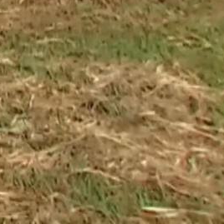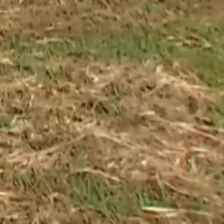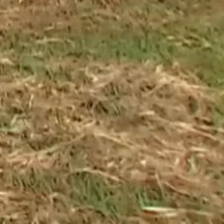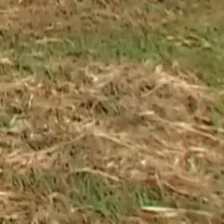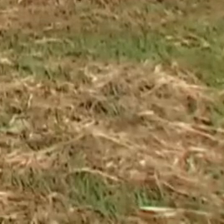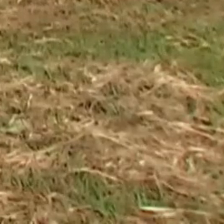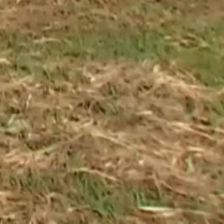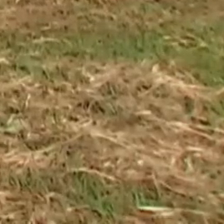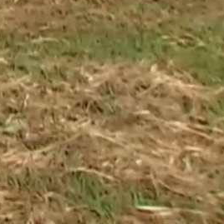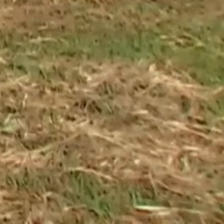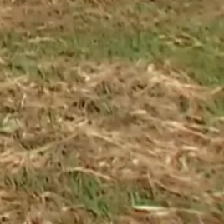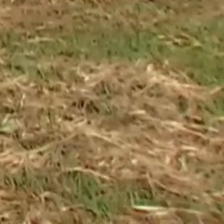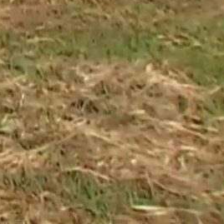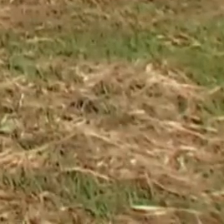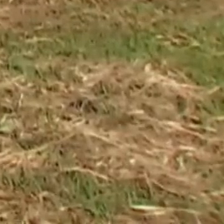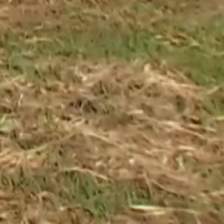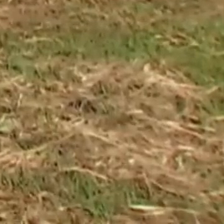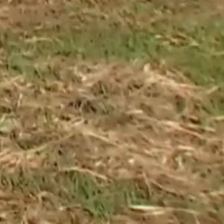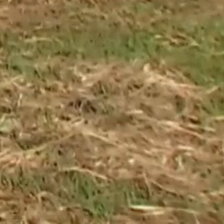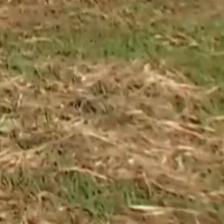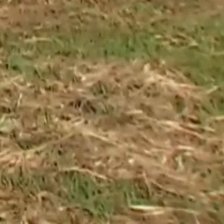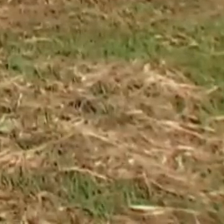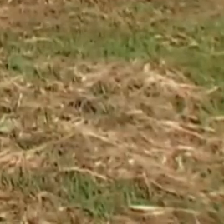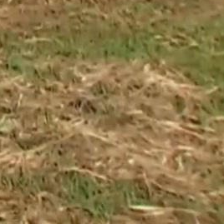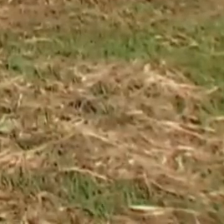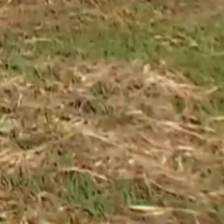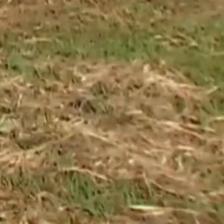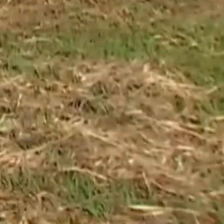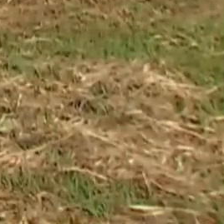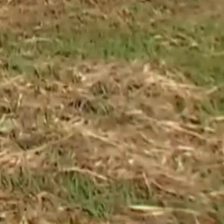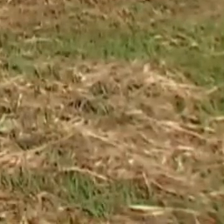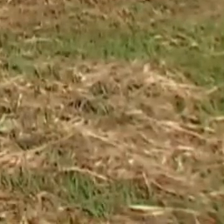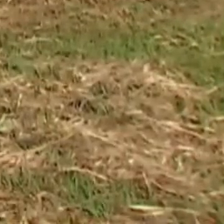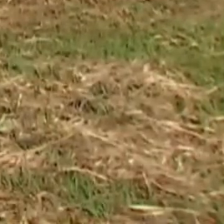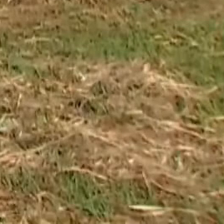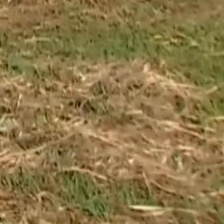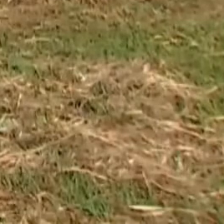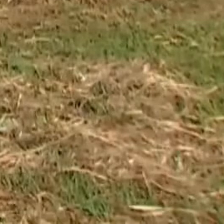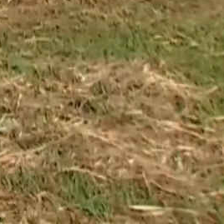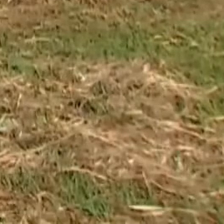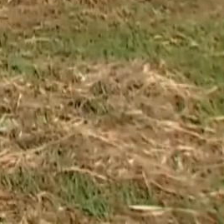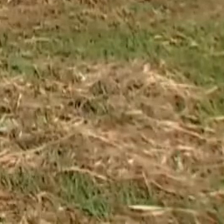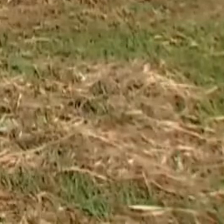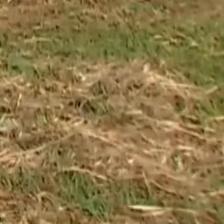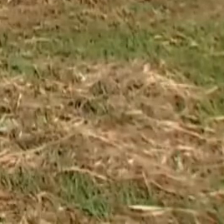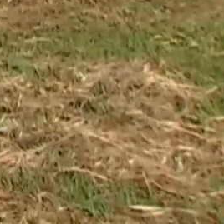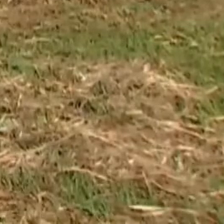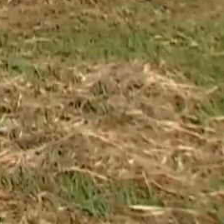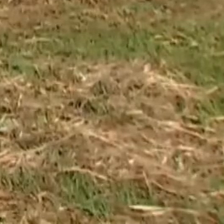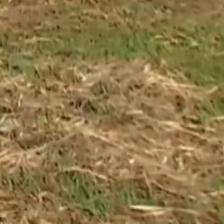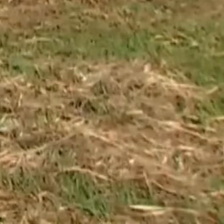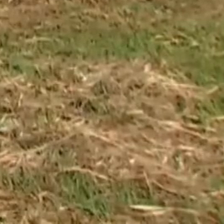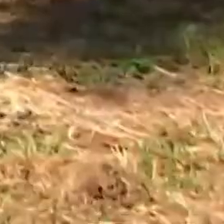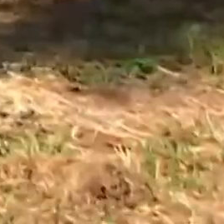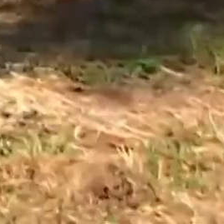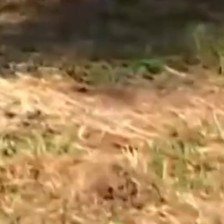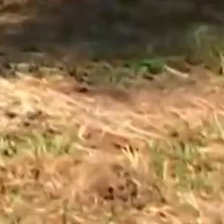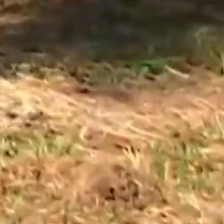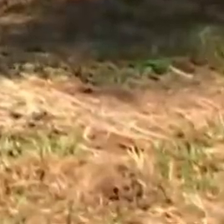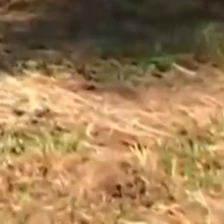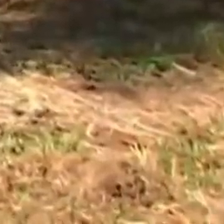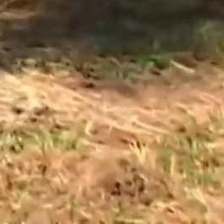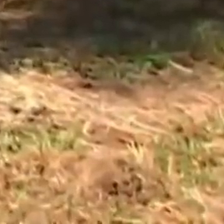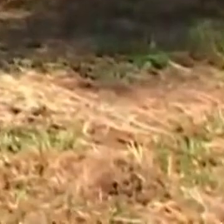e preservar tudo isso. Senão quem vai ser mais prejudicado, além do resto dos animais, somos nós, os seres humanos também. No